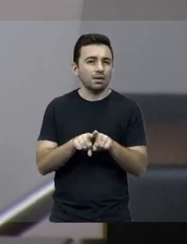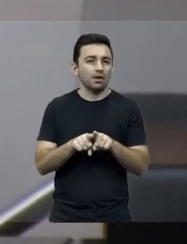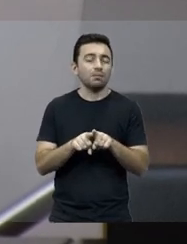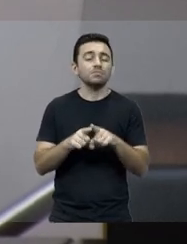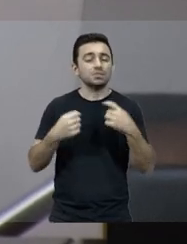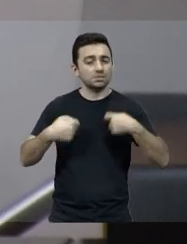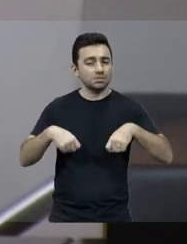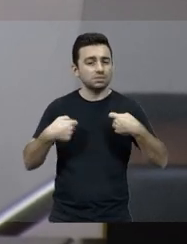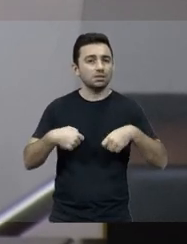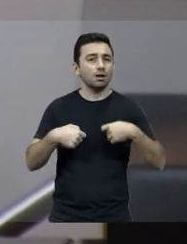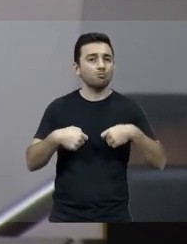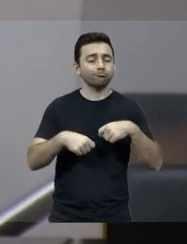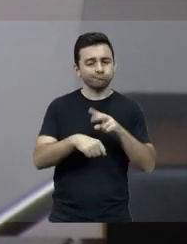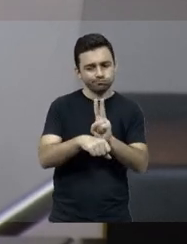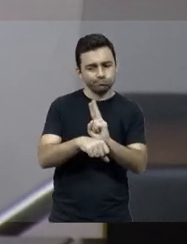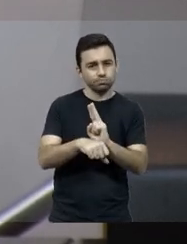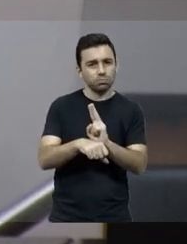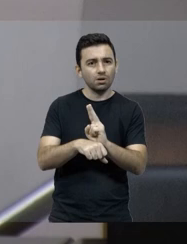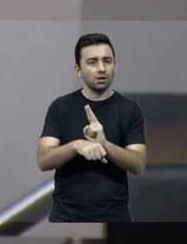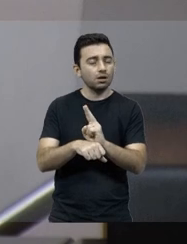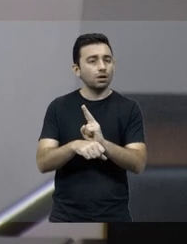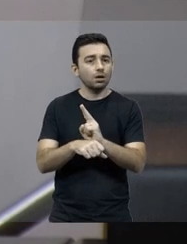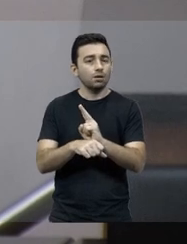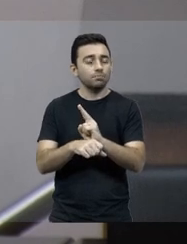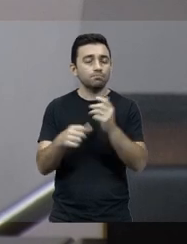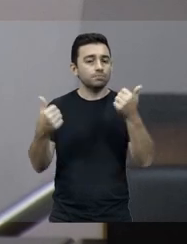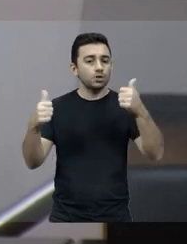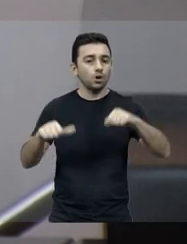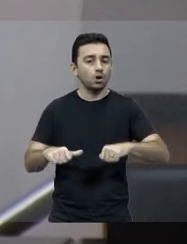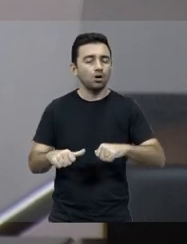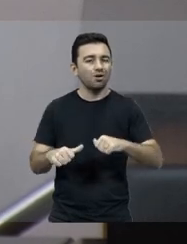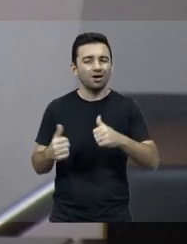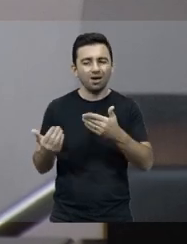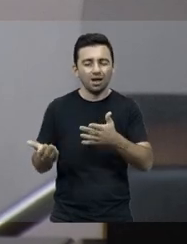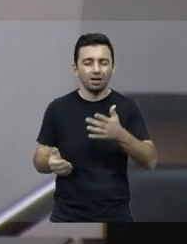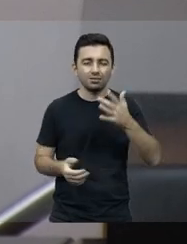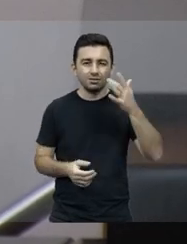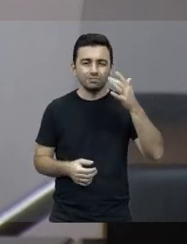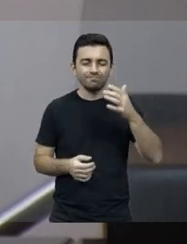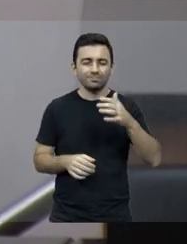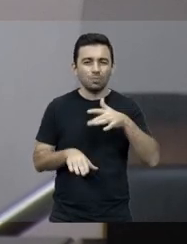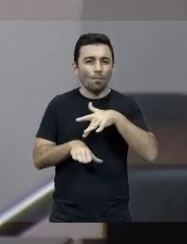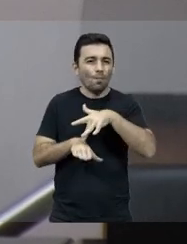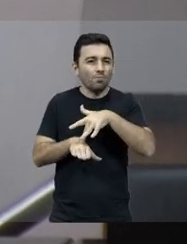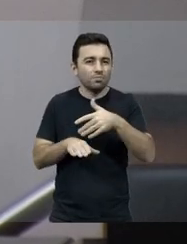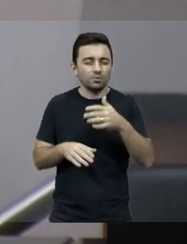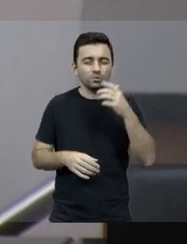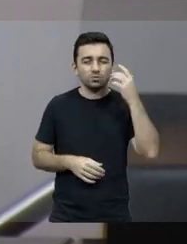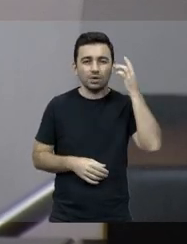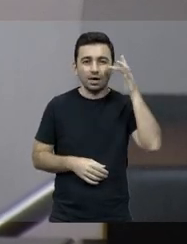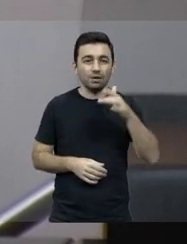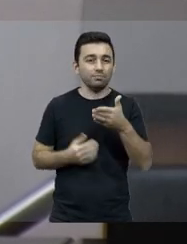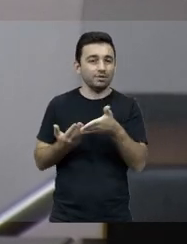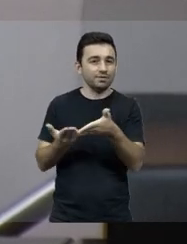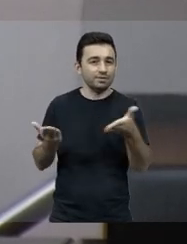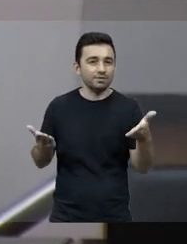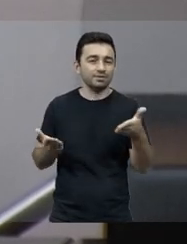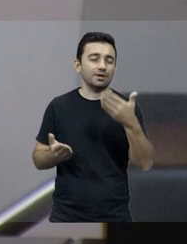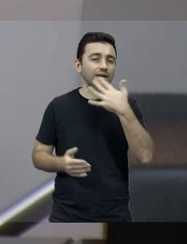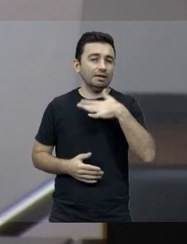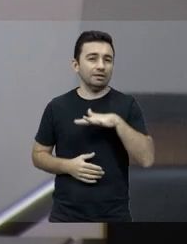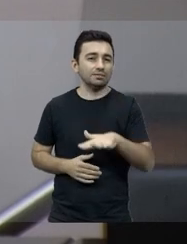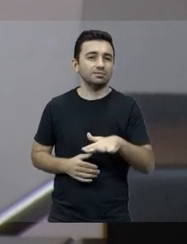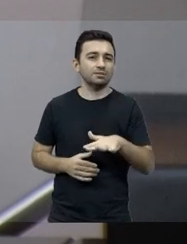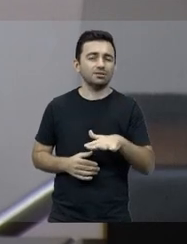proteger, abusam da inocência e violentam a fragilidade infantil. Nós somos